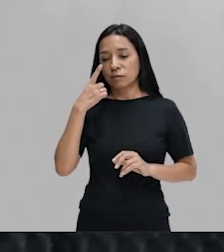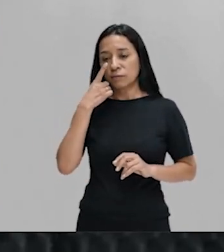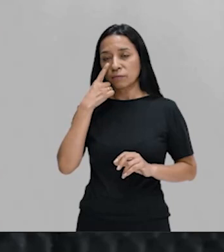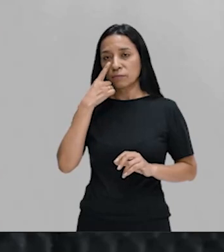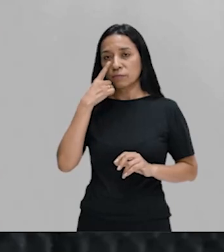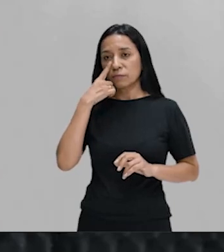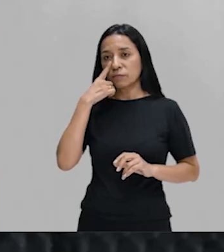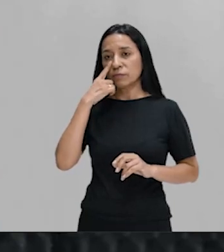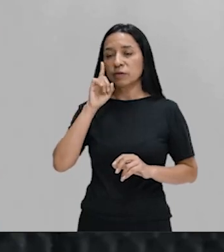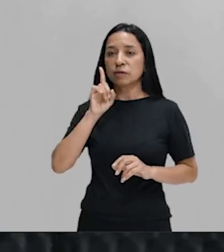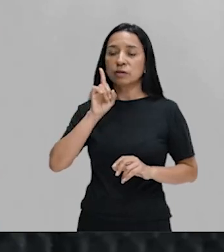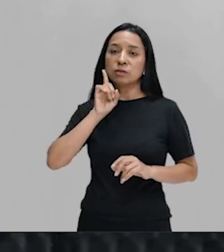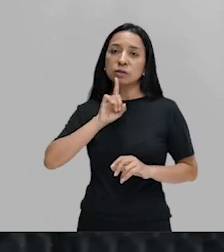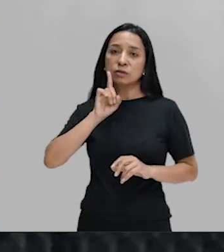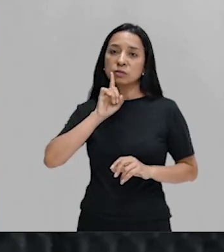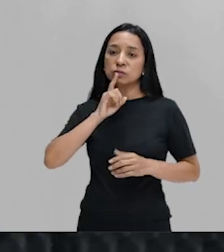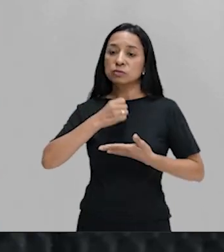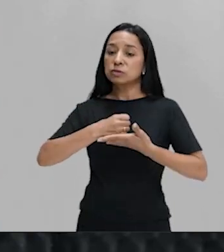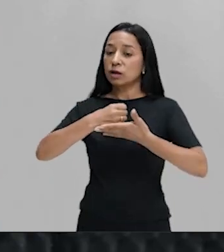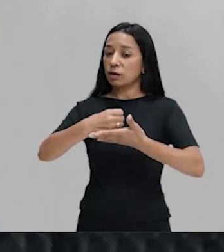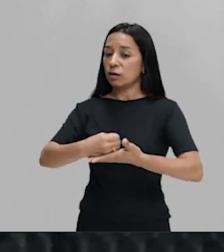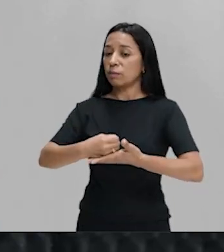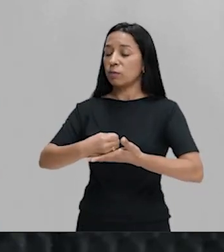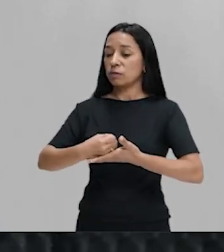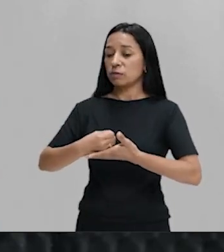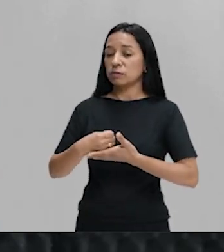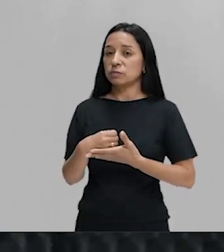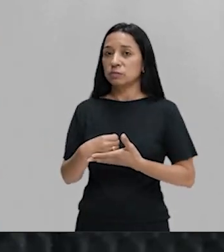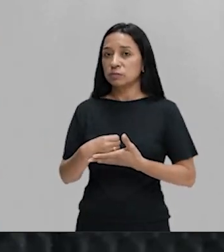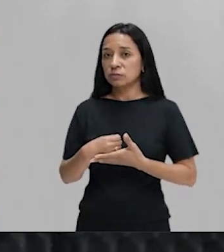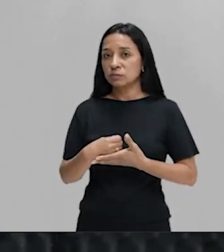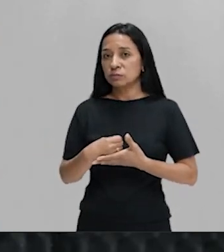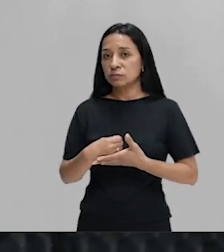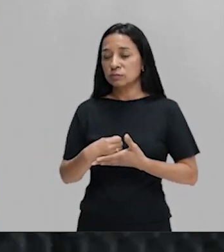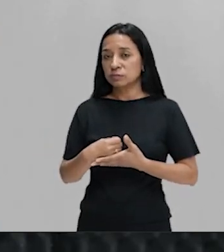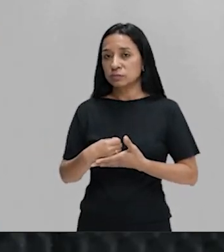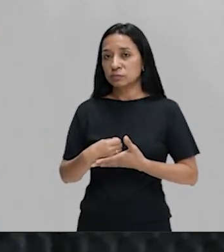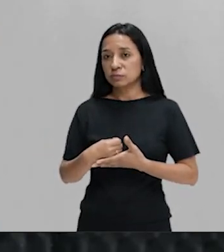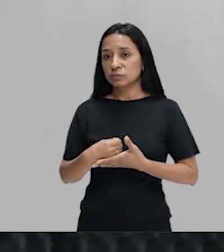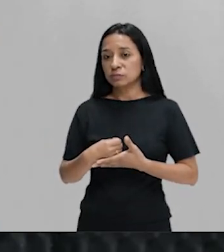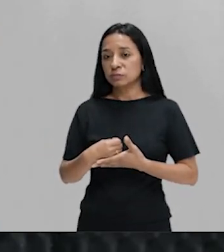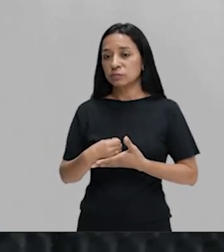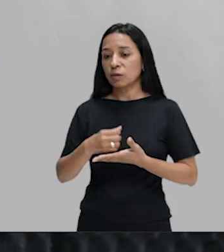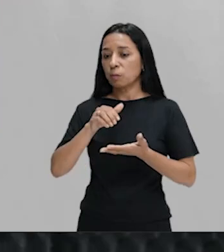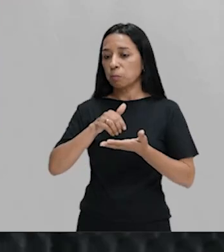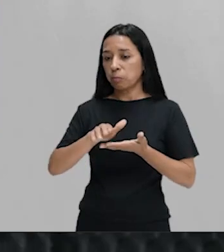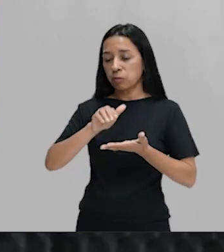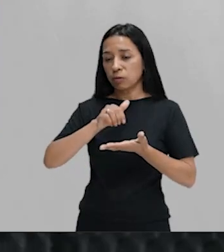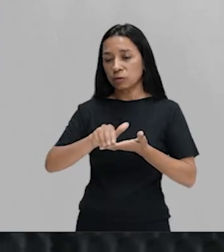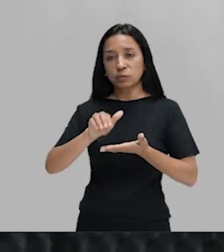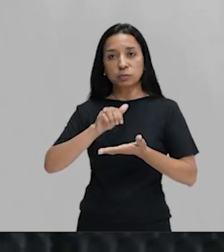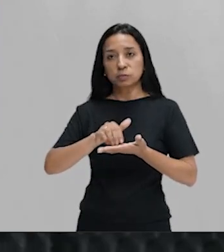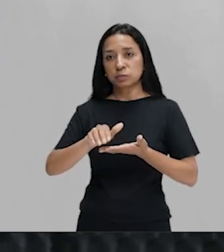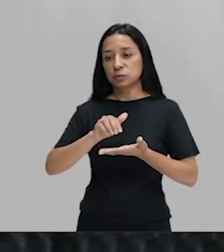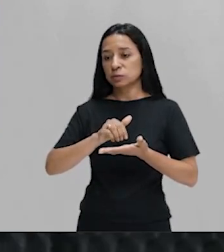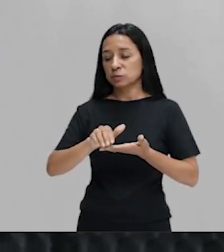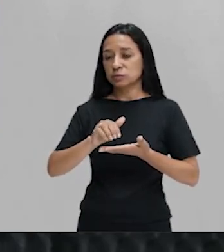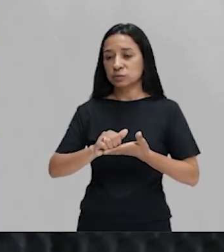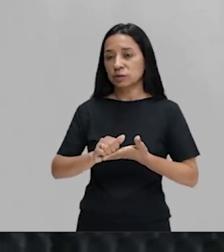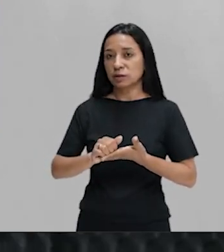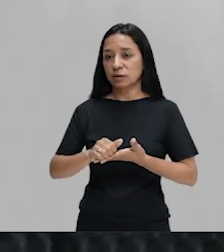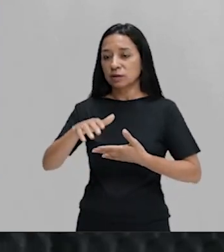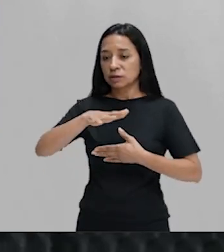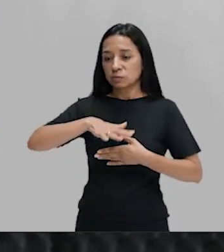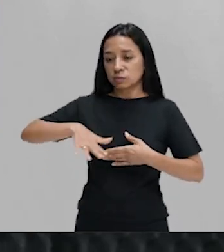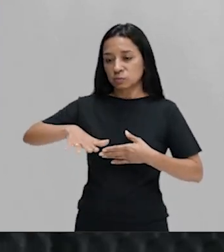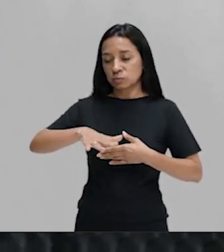Unidos apoiando os rebeldes afegães na luta para expulsar os soviéticos dentro do território